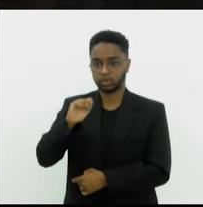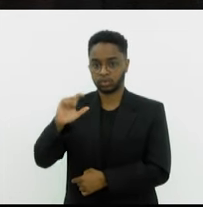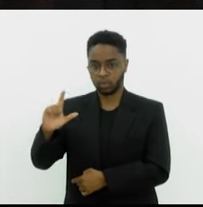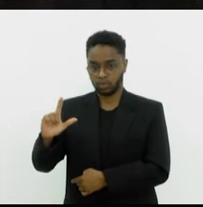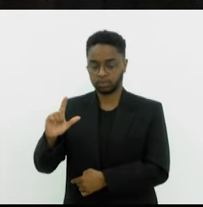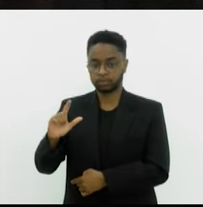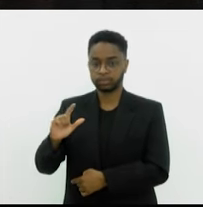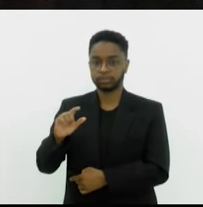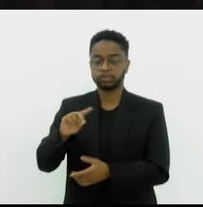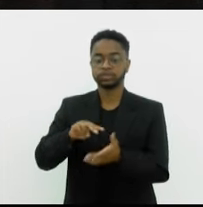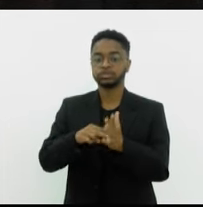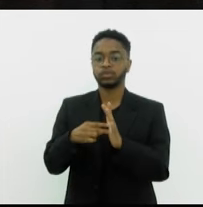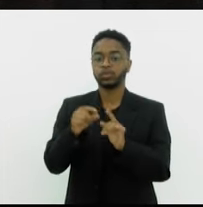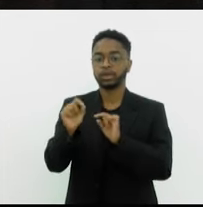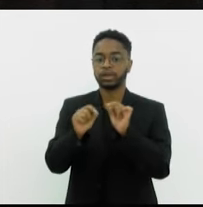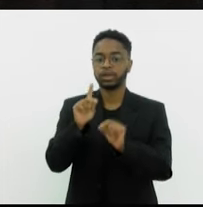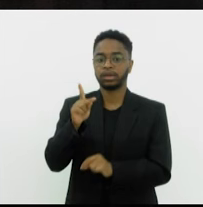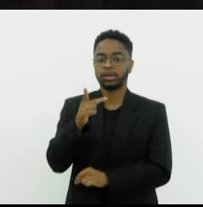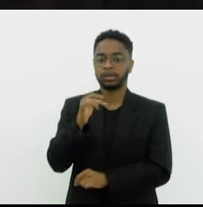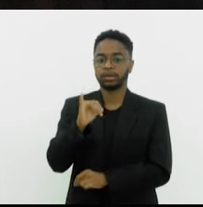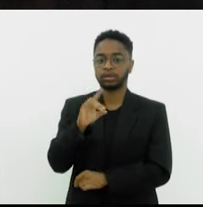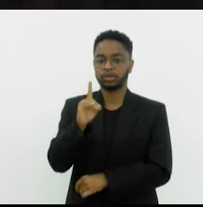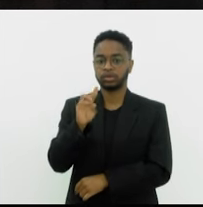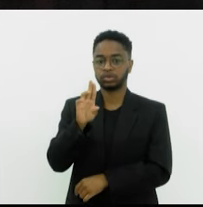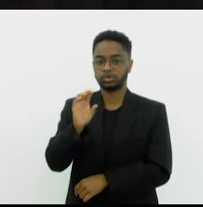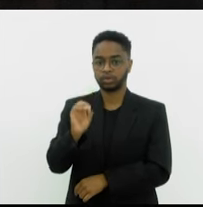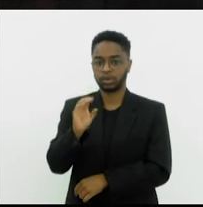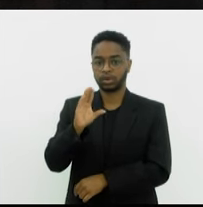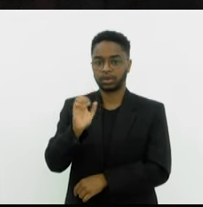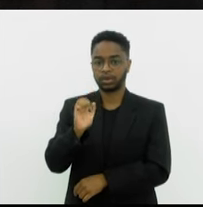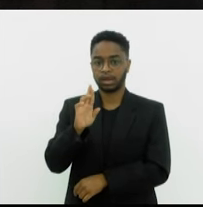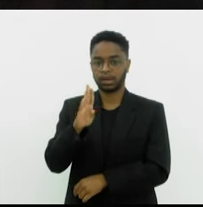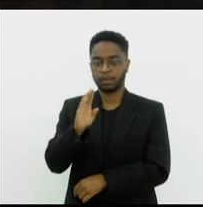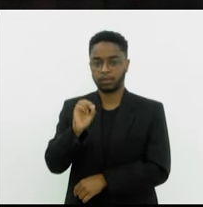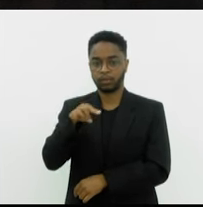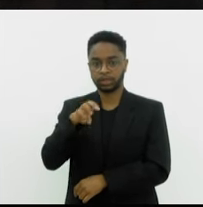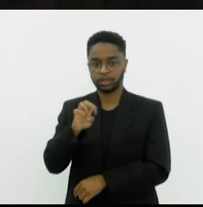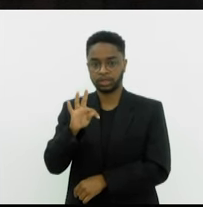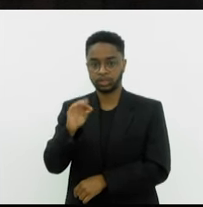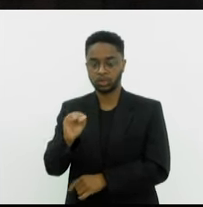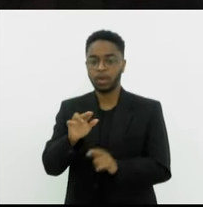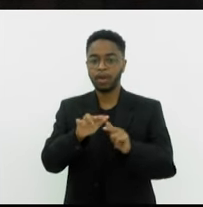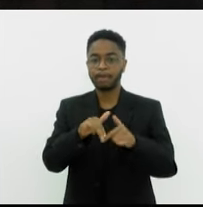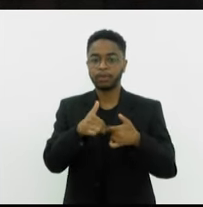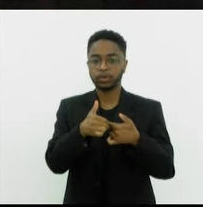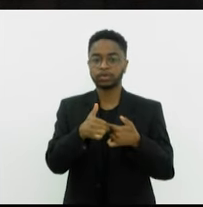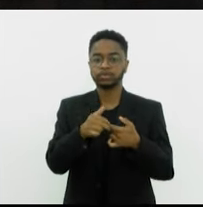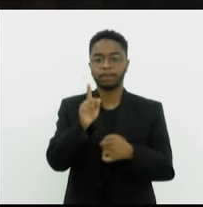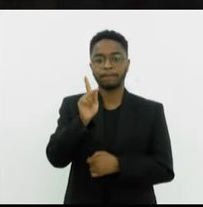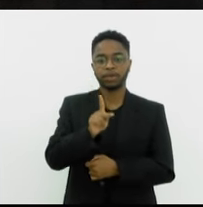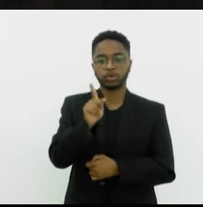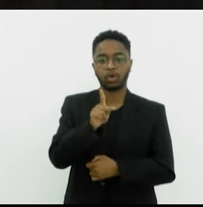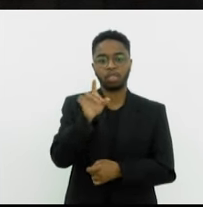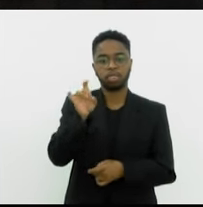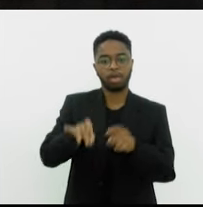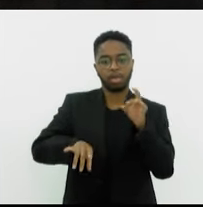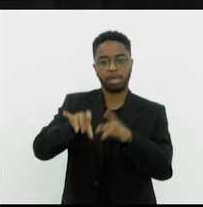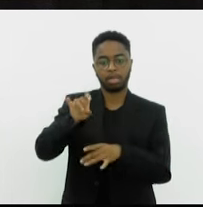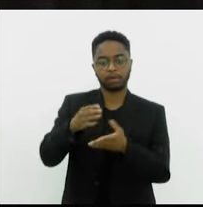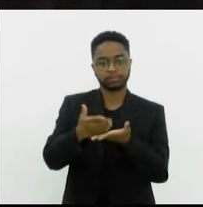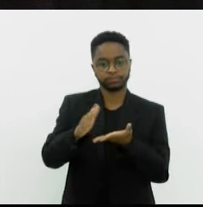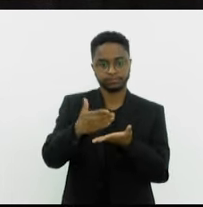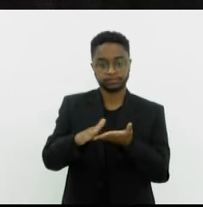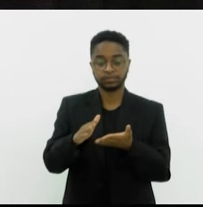que é um hidrocarboneto derivado da destilação do petróleo. É